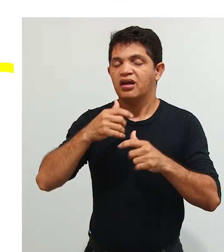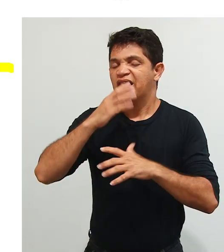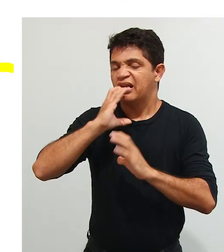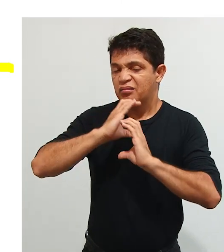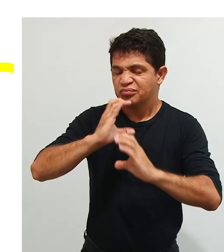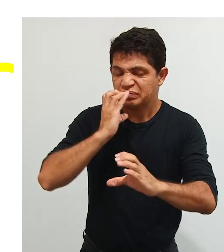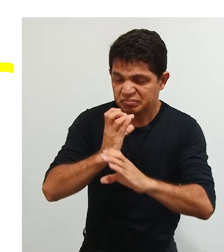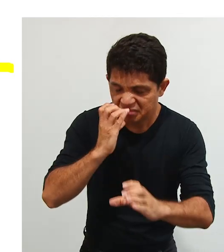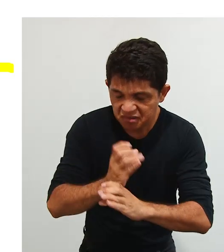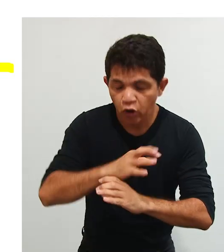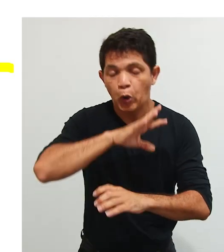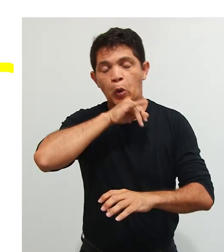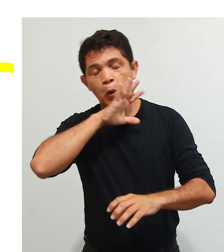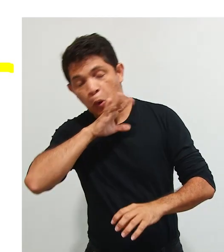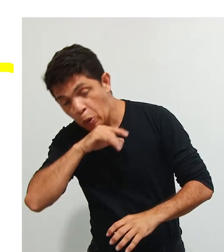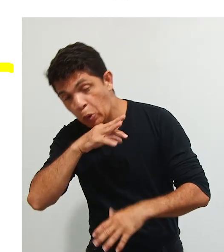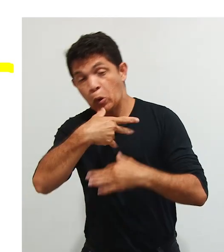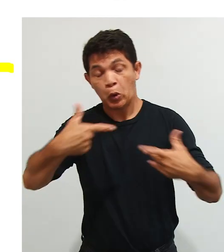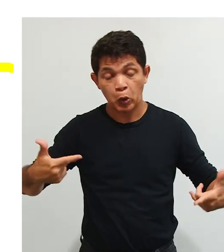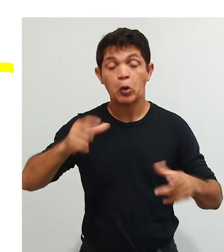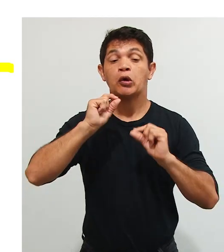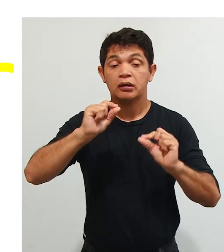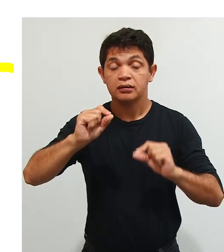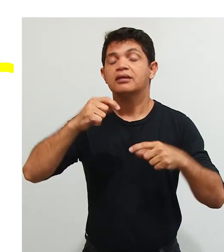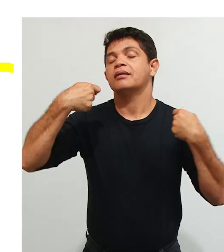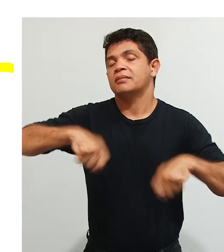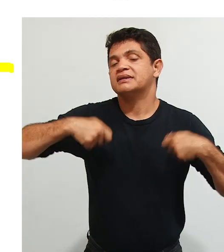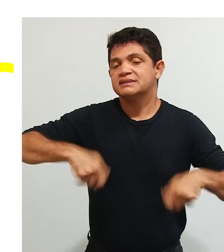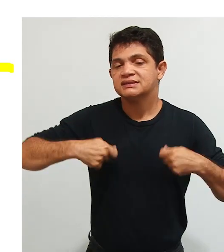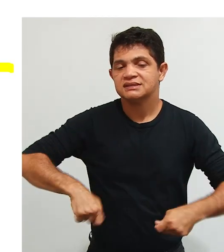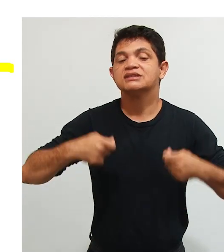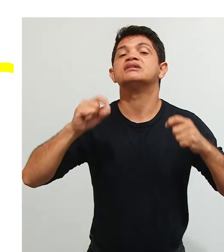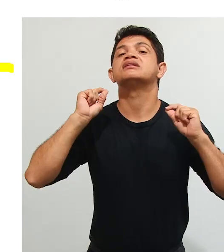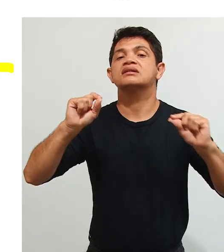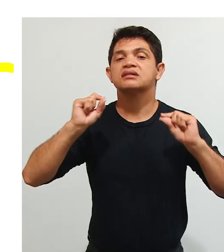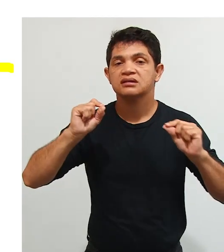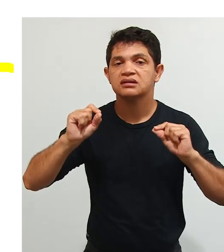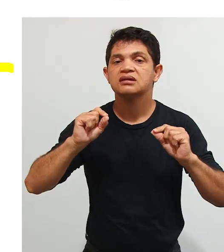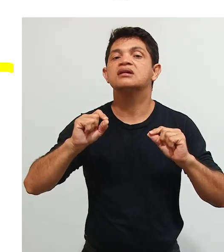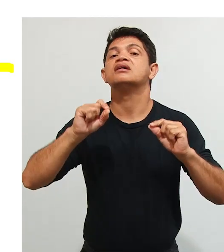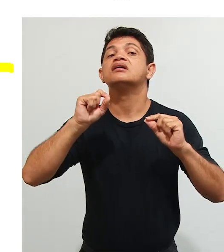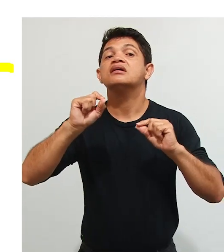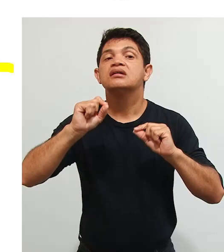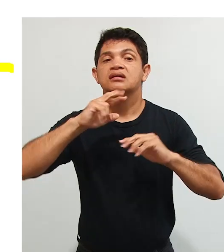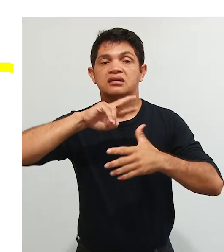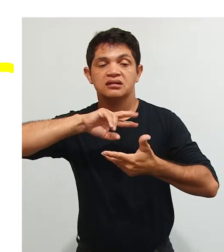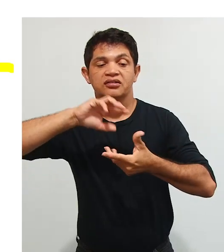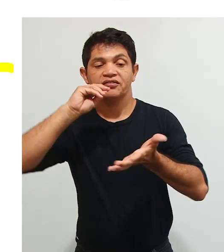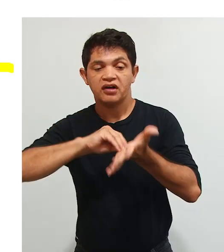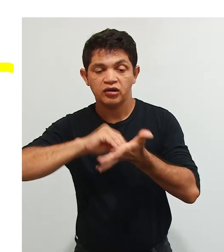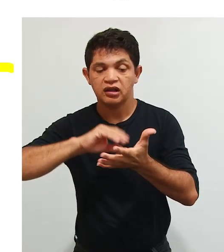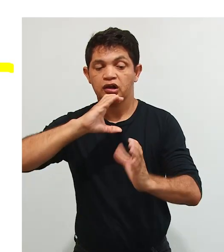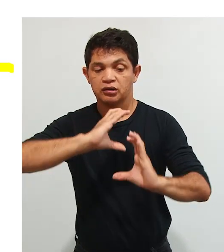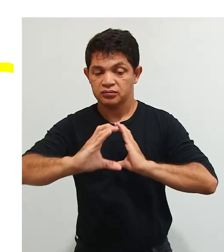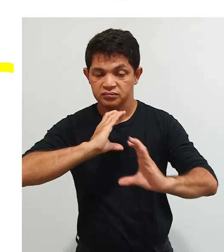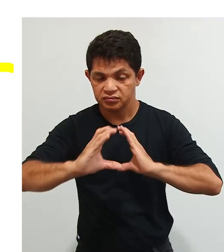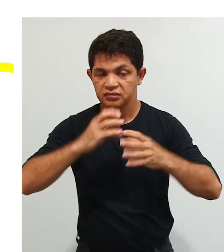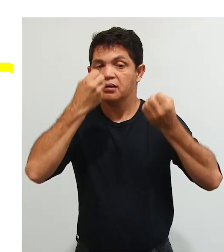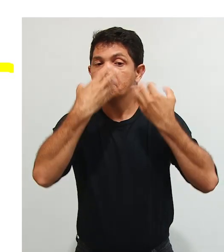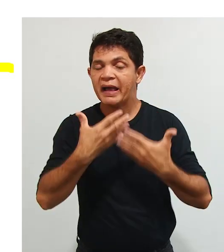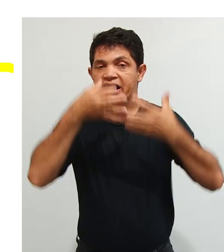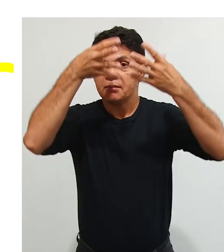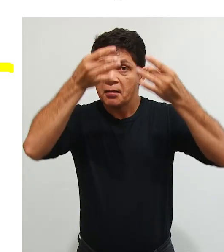os conflitos e as negociações, elas são realizadas por meio dessa